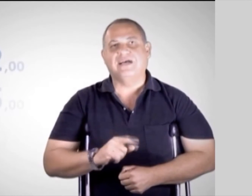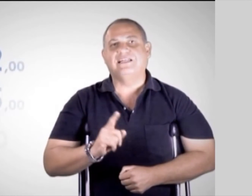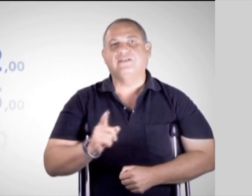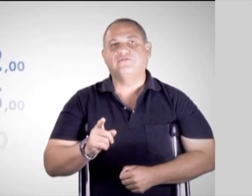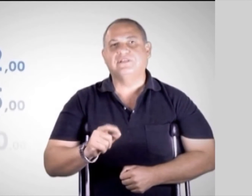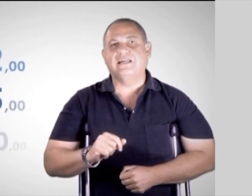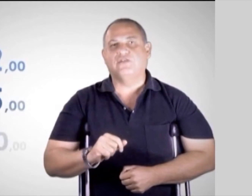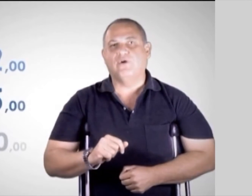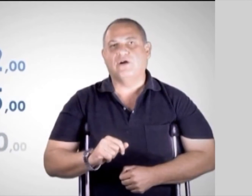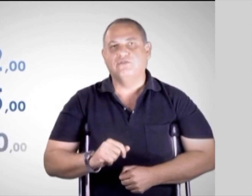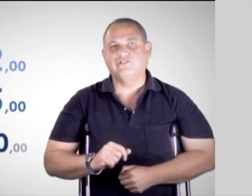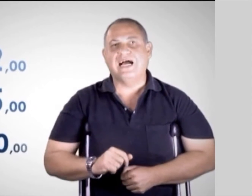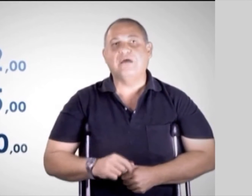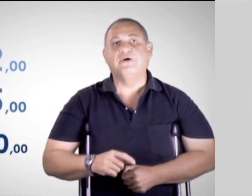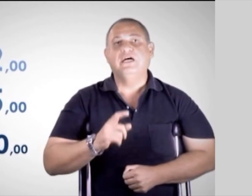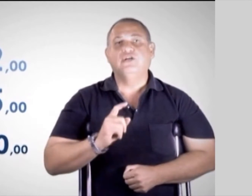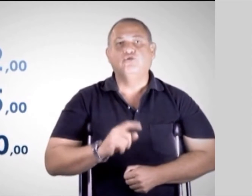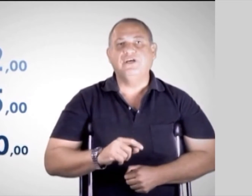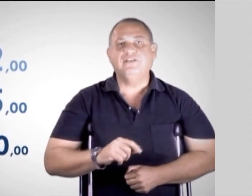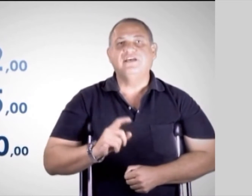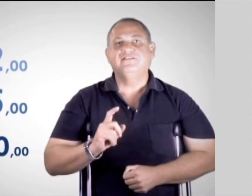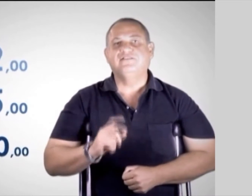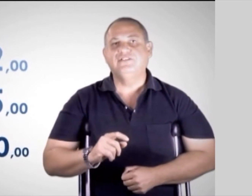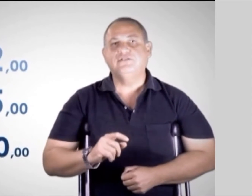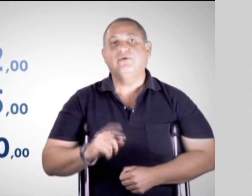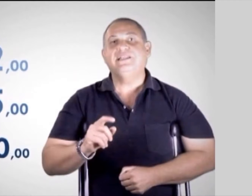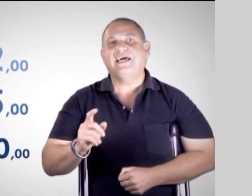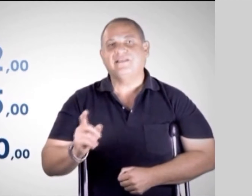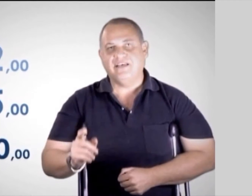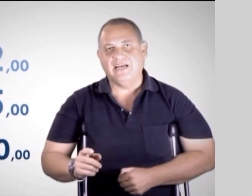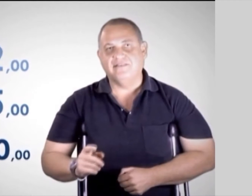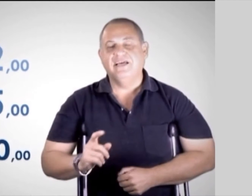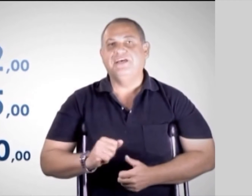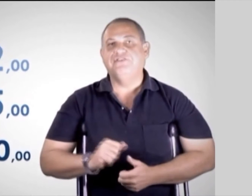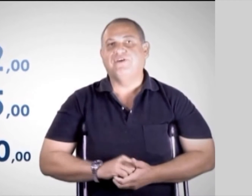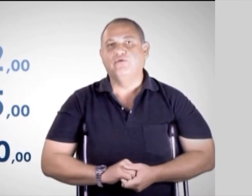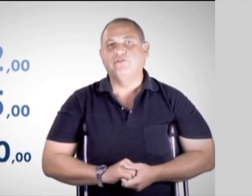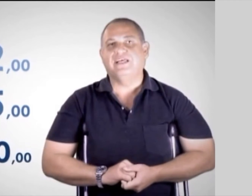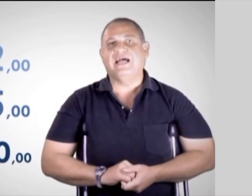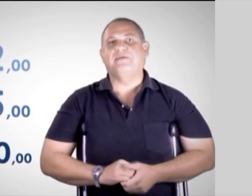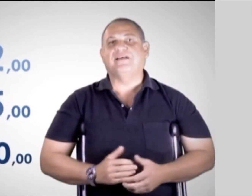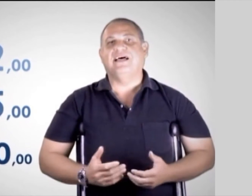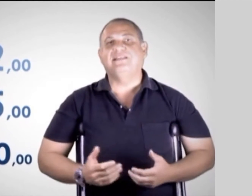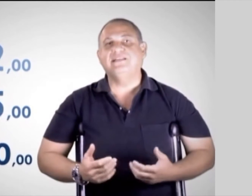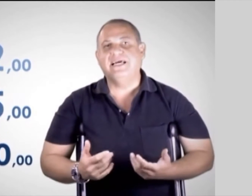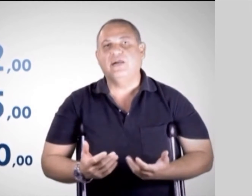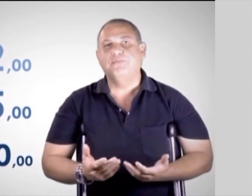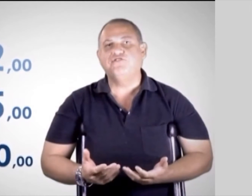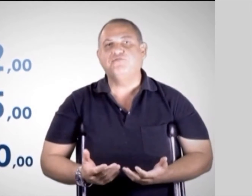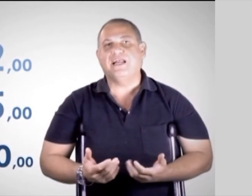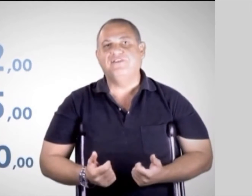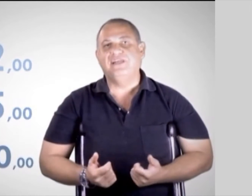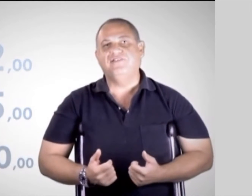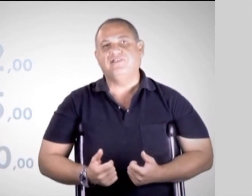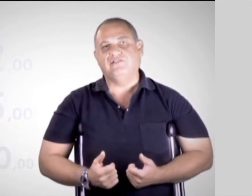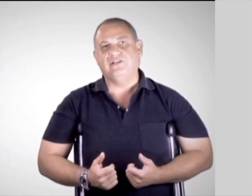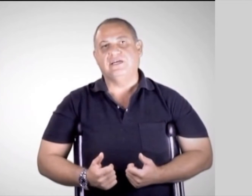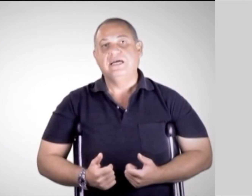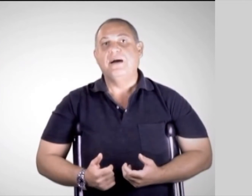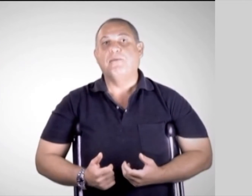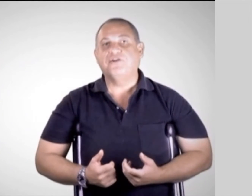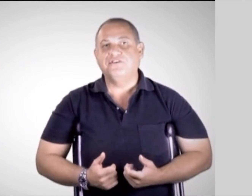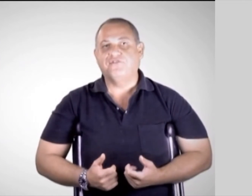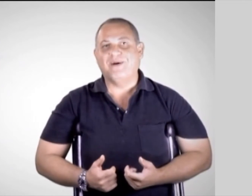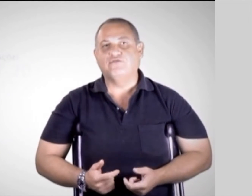formulário autorizando o SAI a descontar na sua conta de água R$ 2, R$ 5 e R$ 10. Este valor será repassado integralmente para a